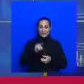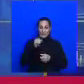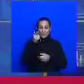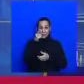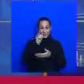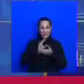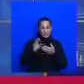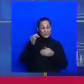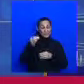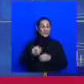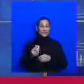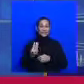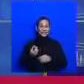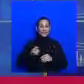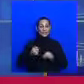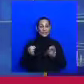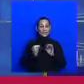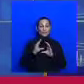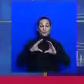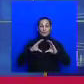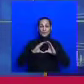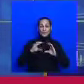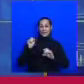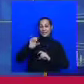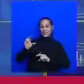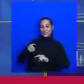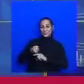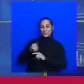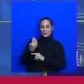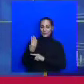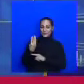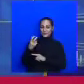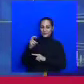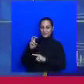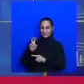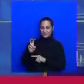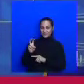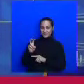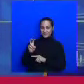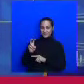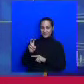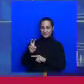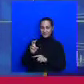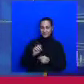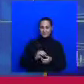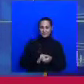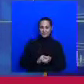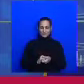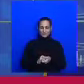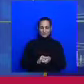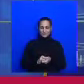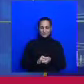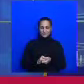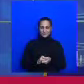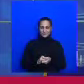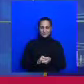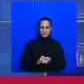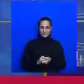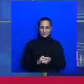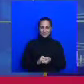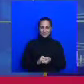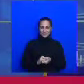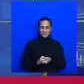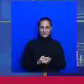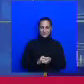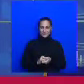Você ganha a partir de 3 acertos. Bola azul 45. Azul número 45.